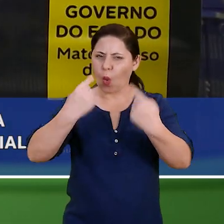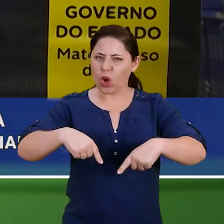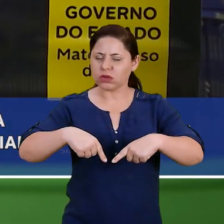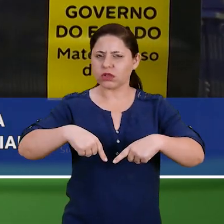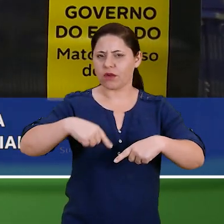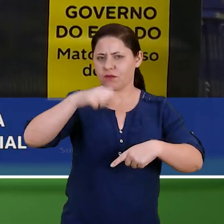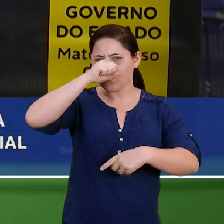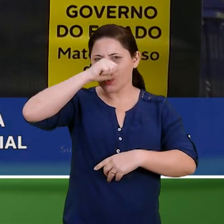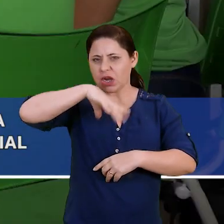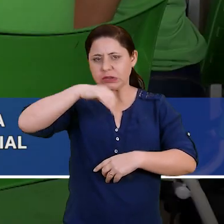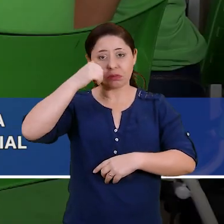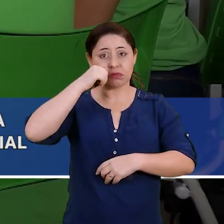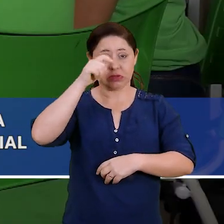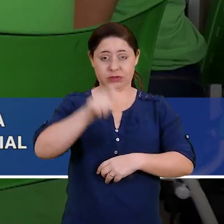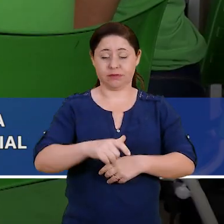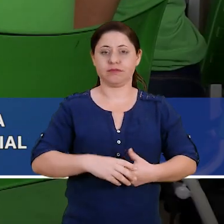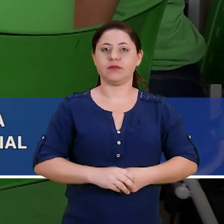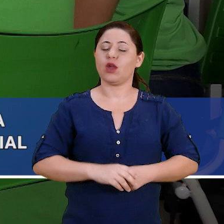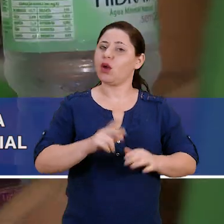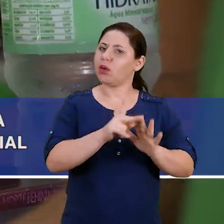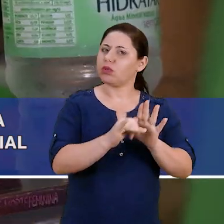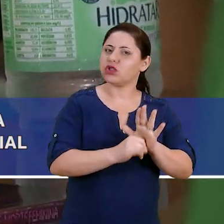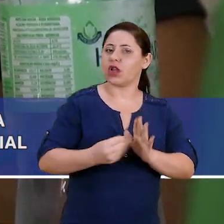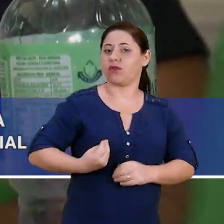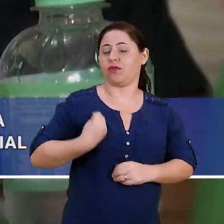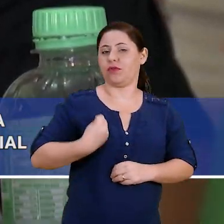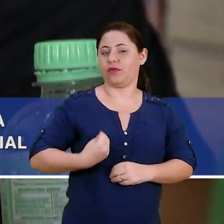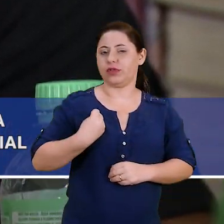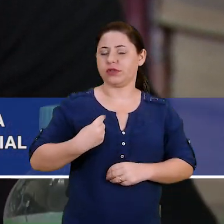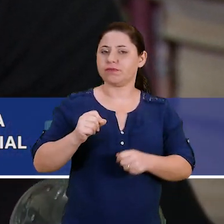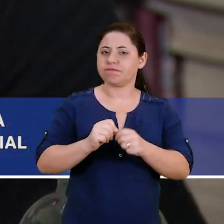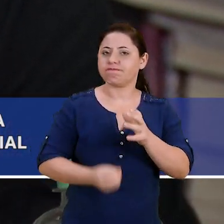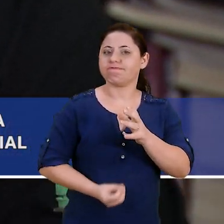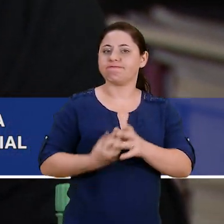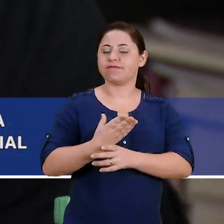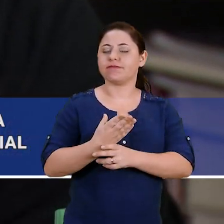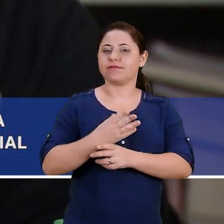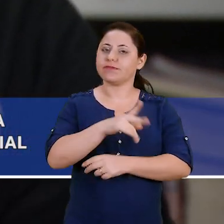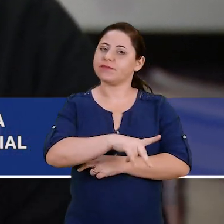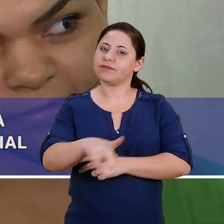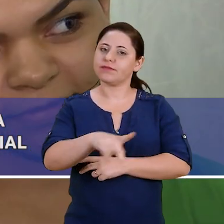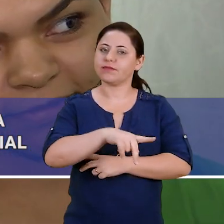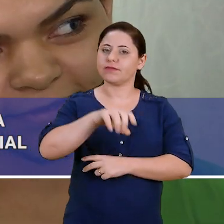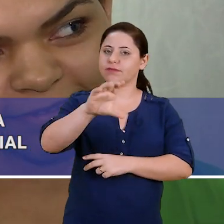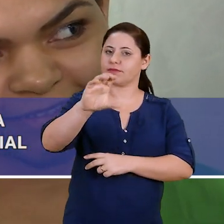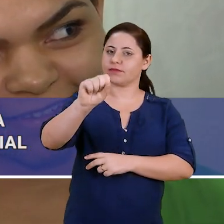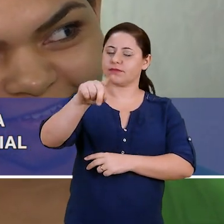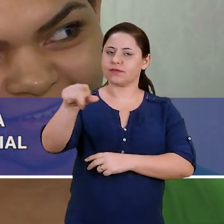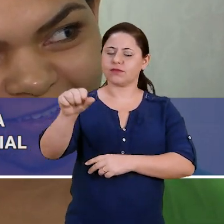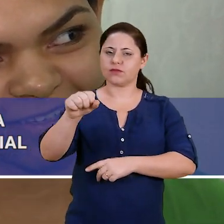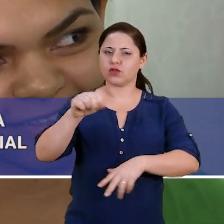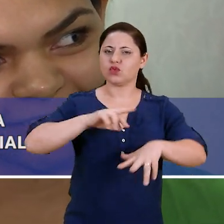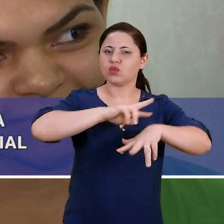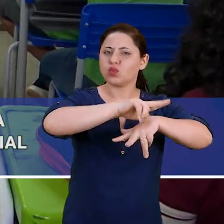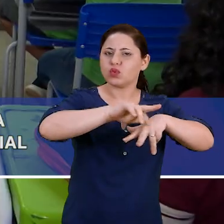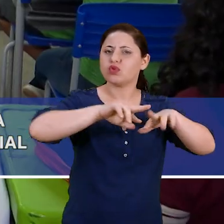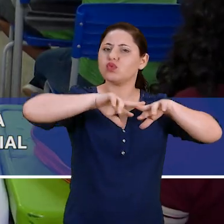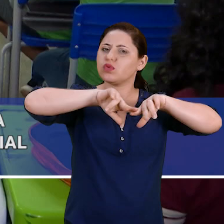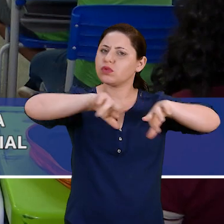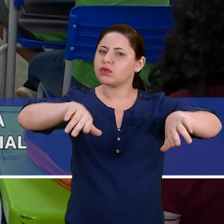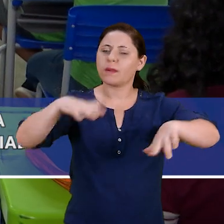violência contra a mulher. Por meio do projeto Vida, idealizado neste ano pelo professor César, eles debateram a igualdade de